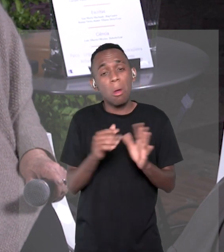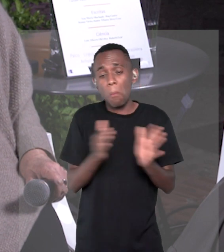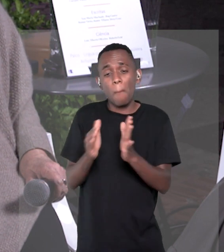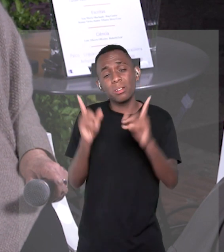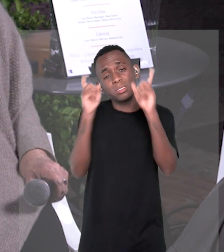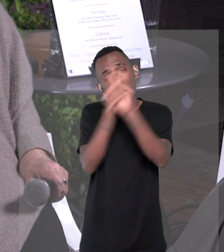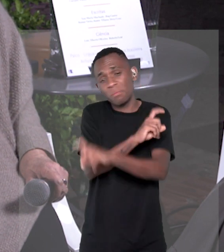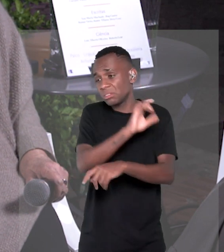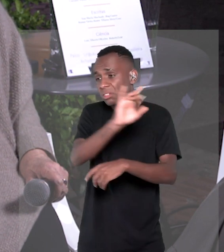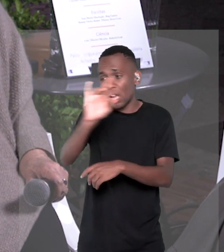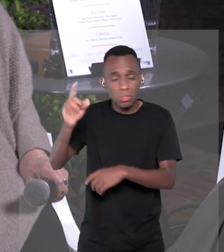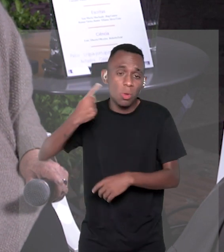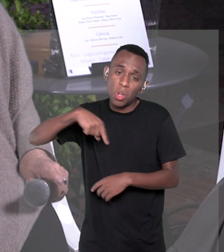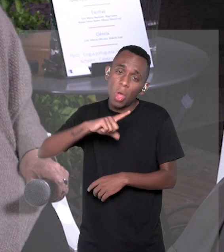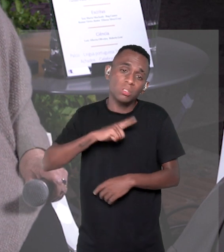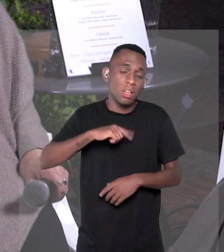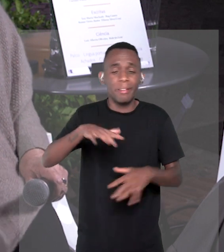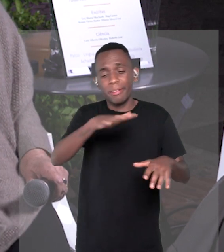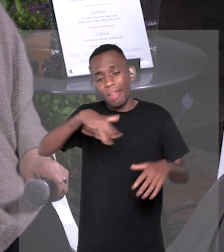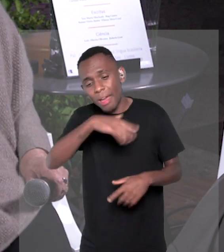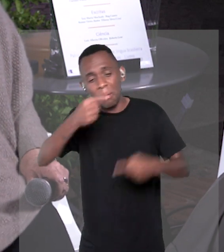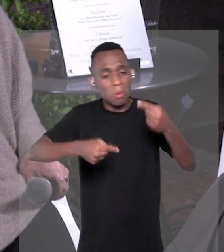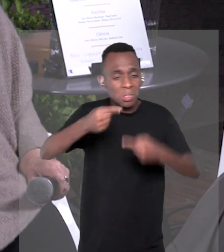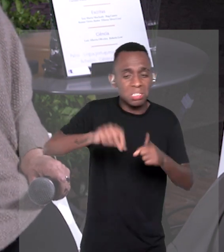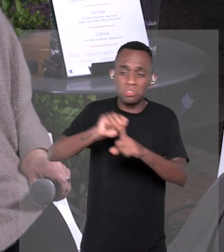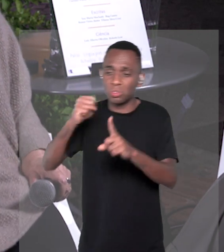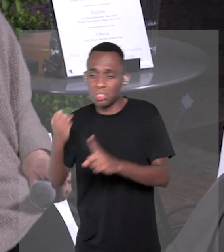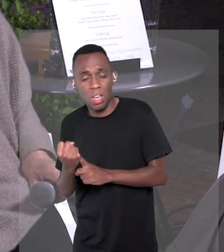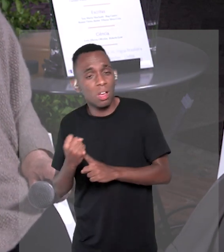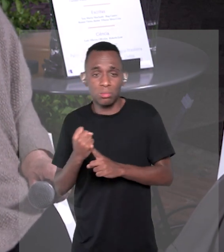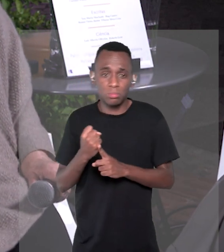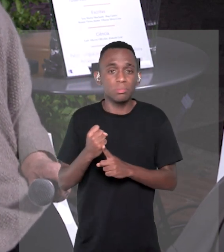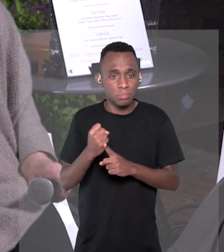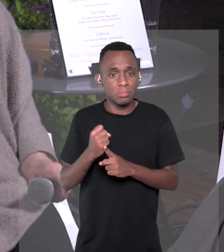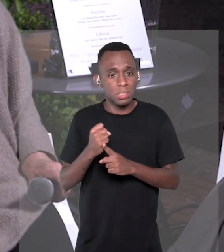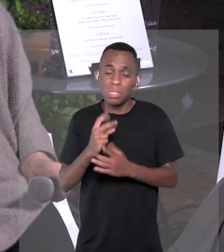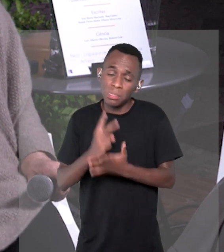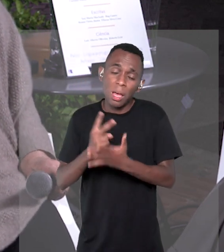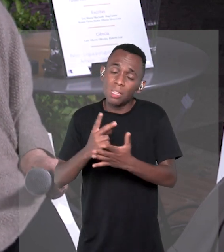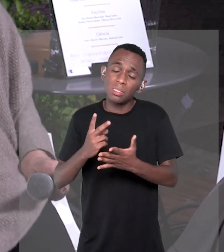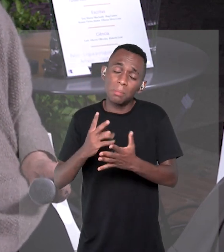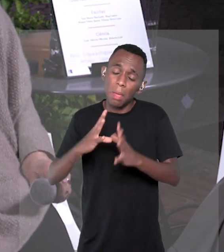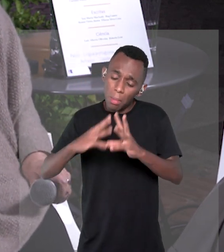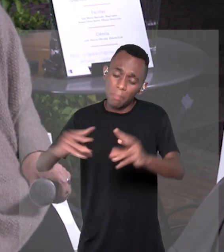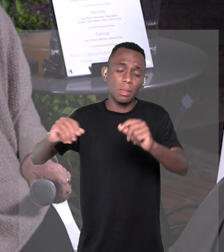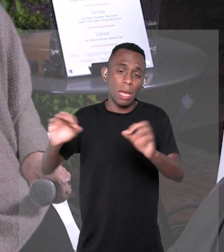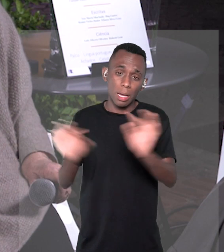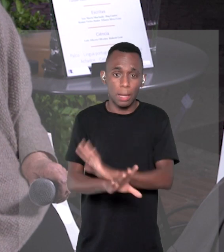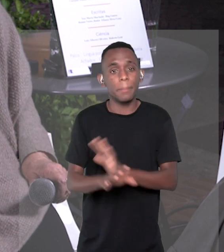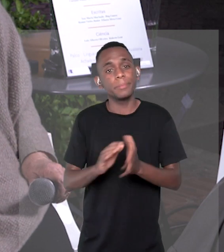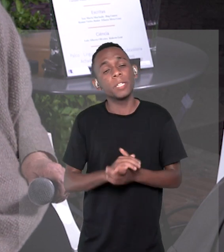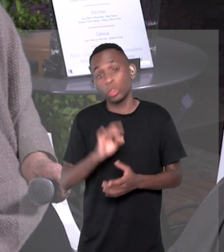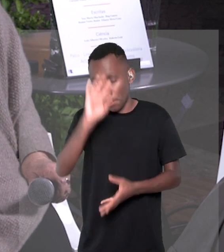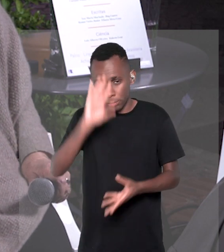nisso. Portanto, o artigo será entregue e sem nenhuma amargura, são os momentos mais difíceis que todos nós